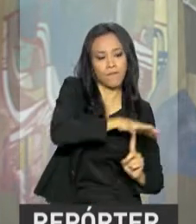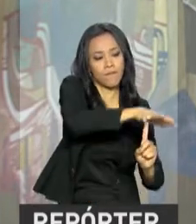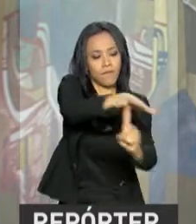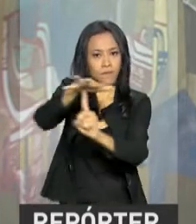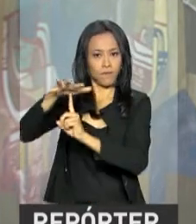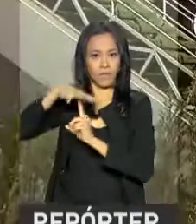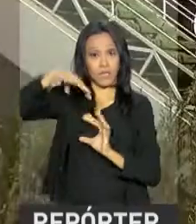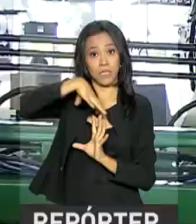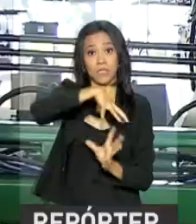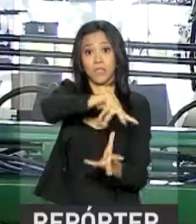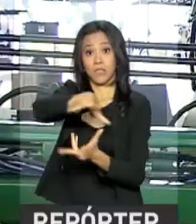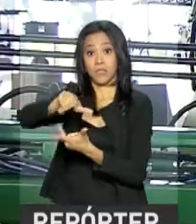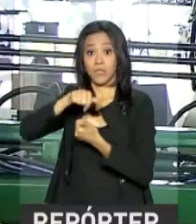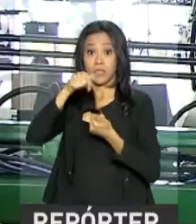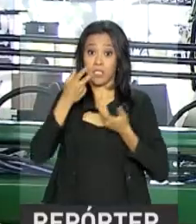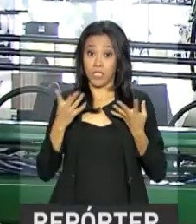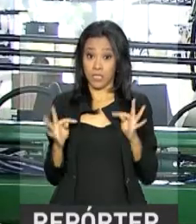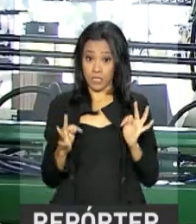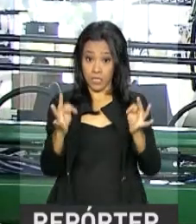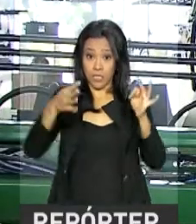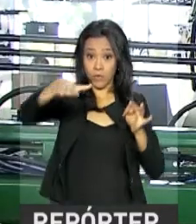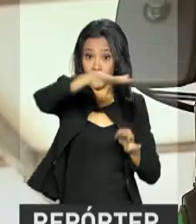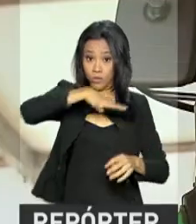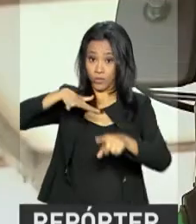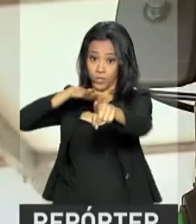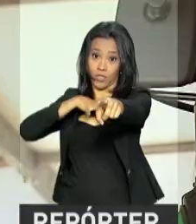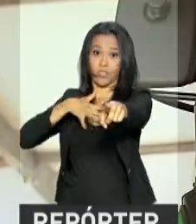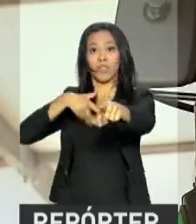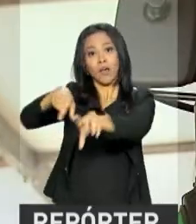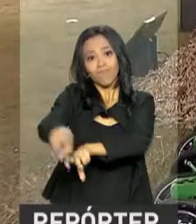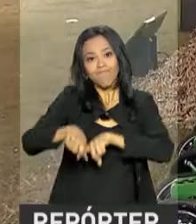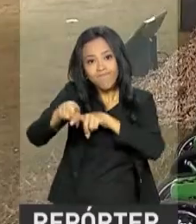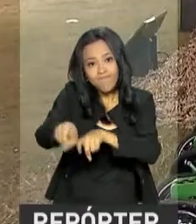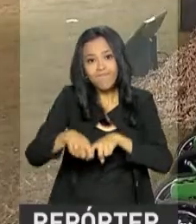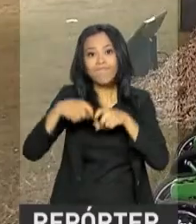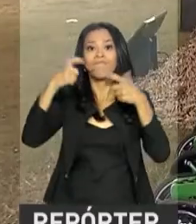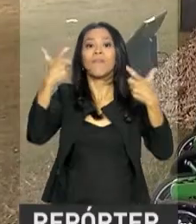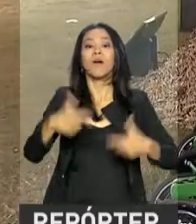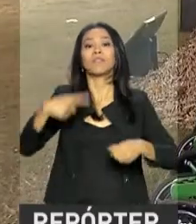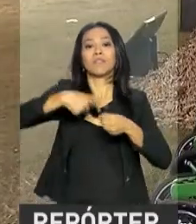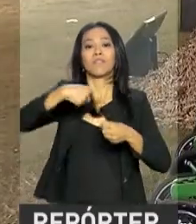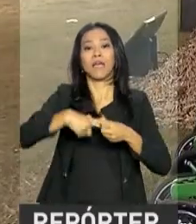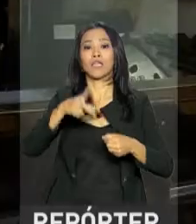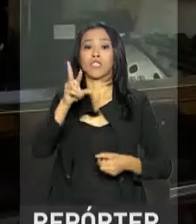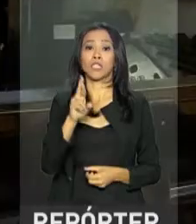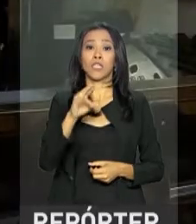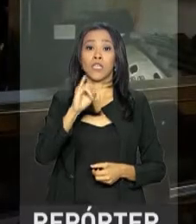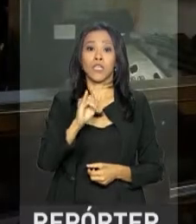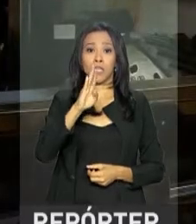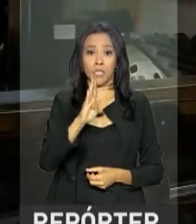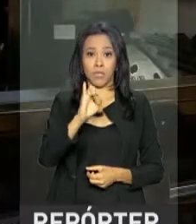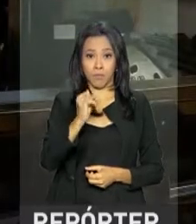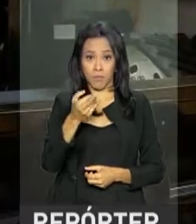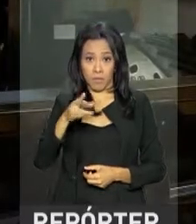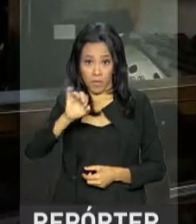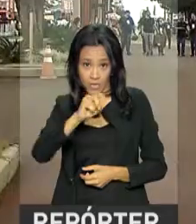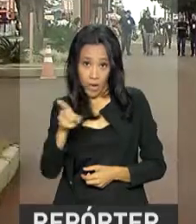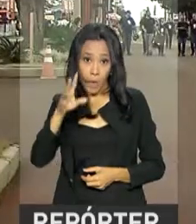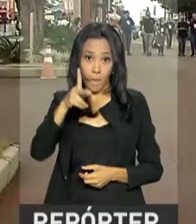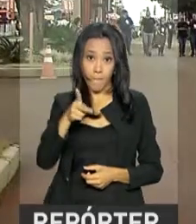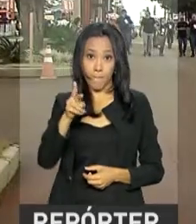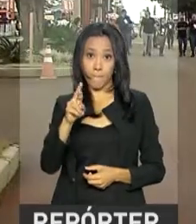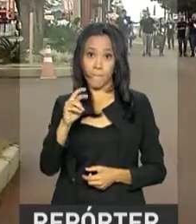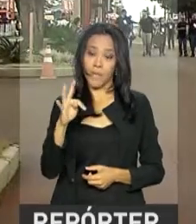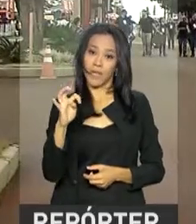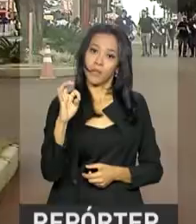de tecnologia agrícola em ação agrishow em ribeirão preto esse evento que é uma das maiores em um aeroporto